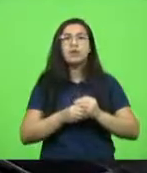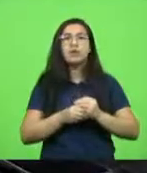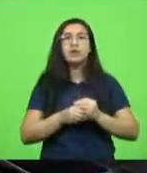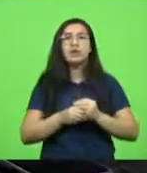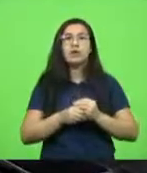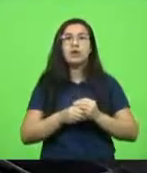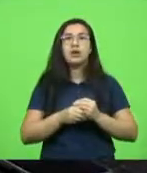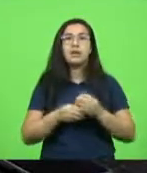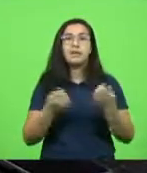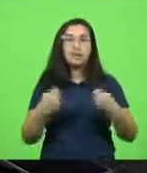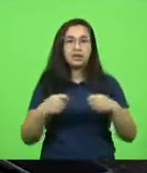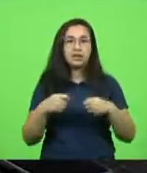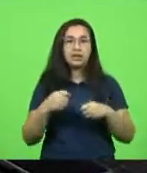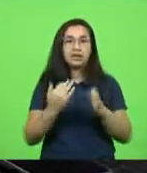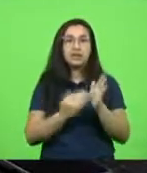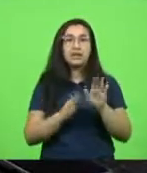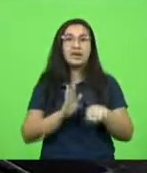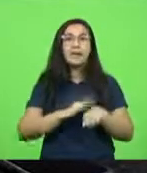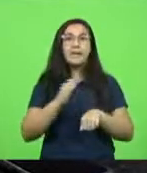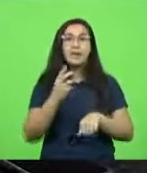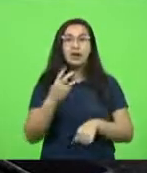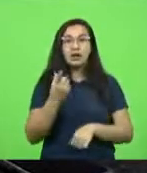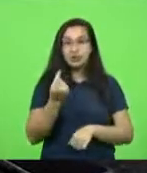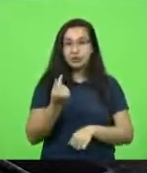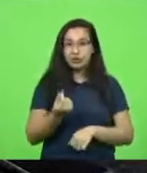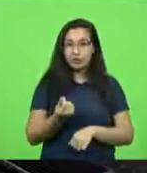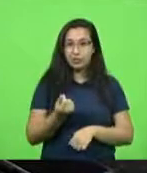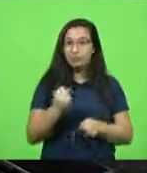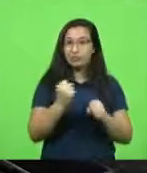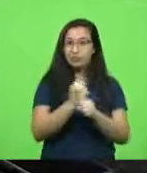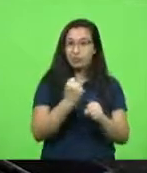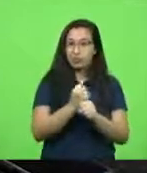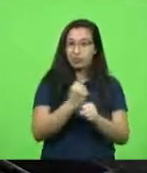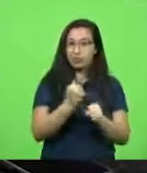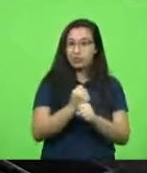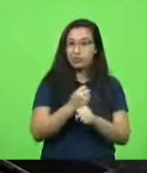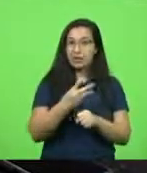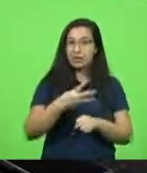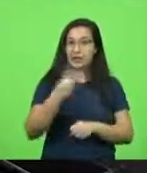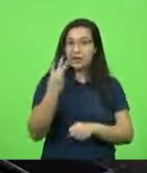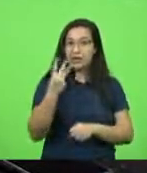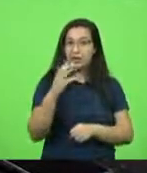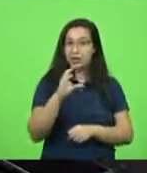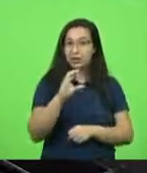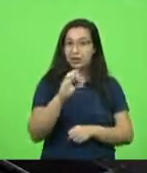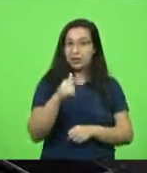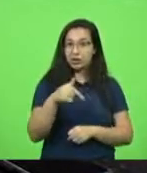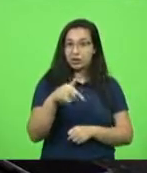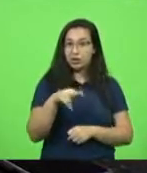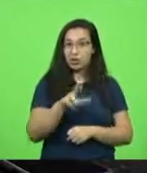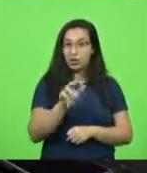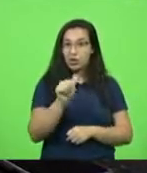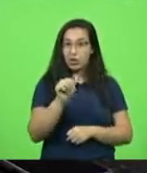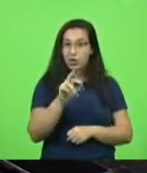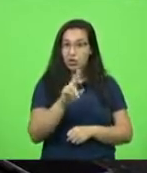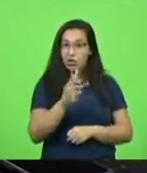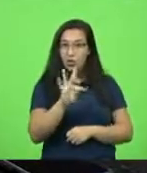que construir no mínimo uns 3 quartos Joinville se o PIB foi indicativo para onde que vai polícia